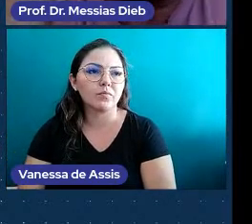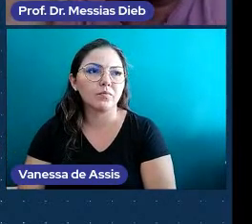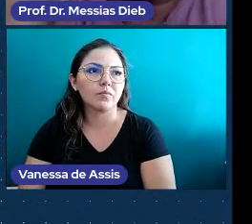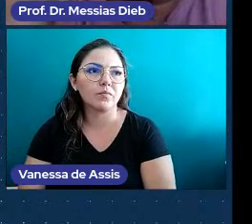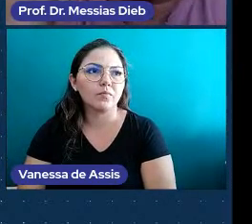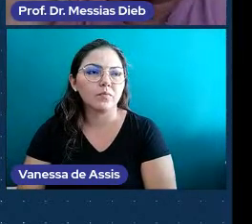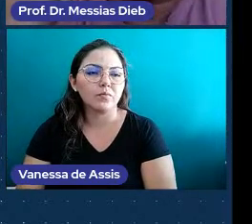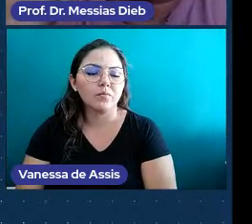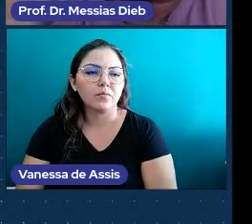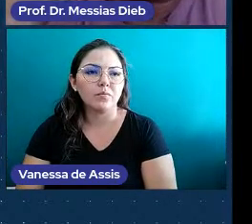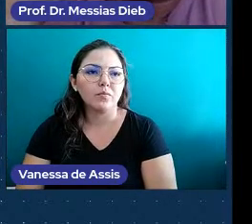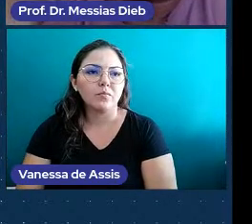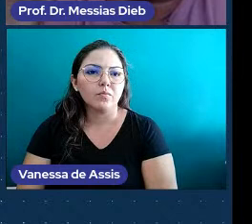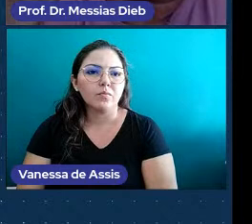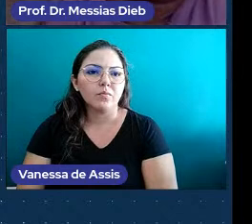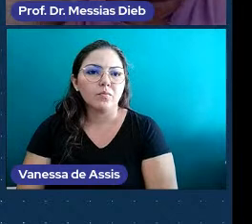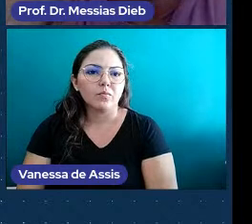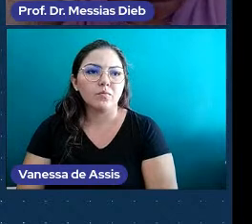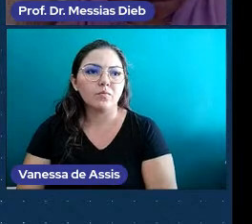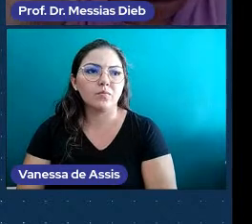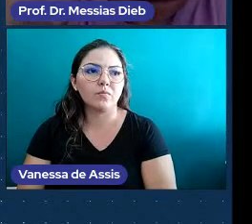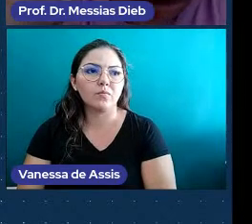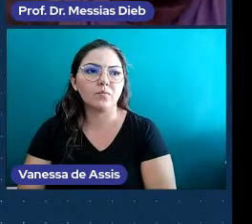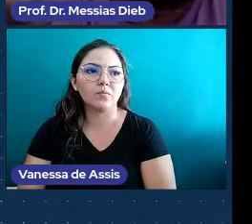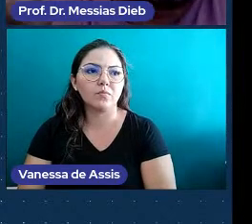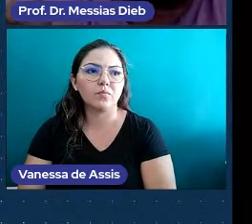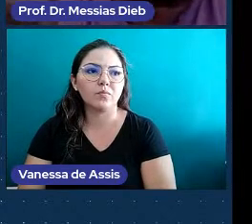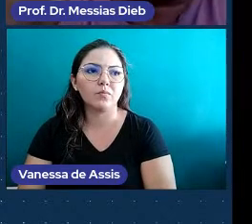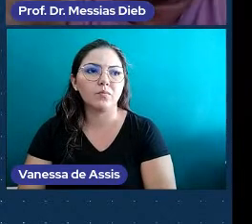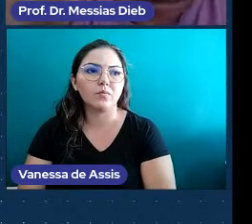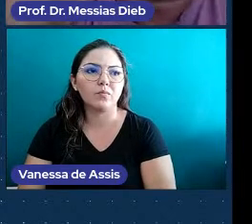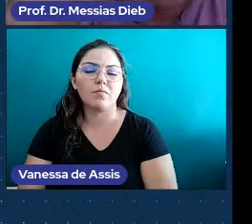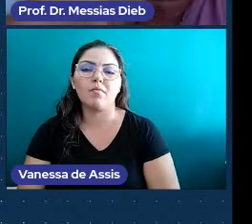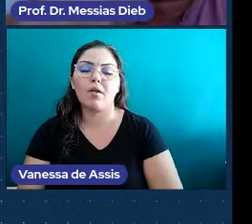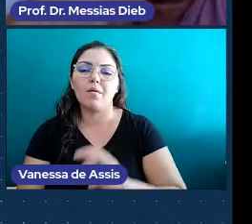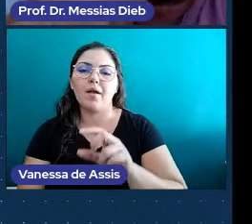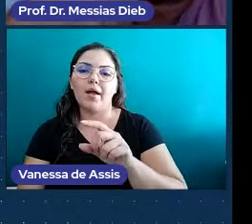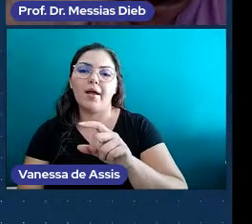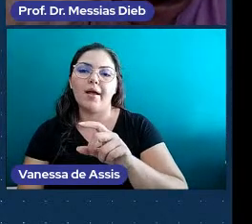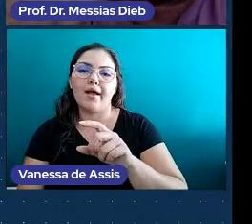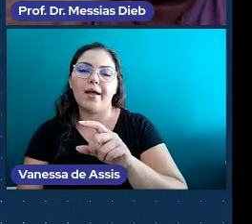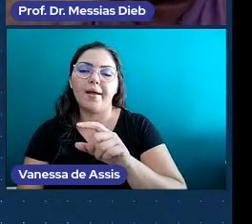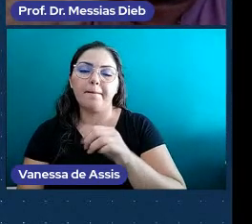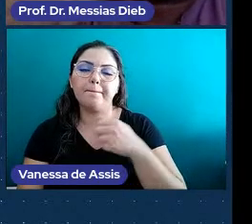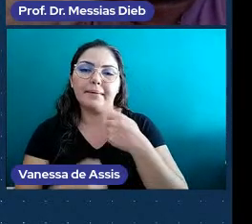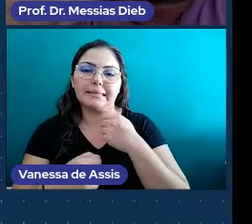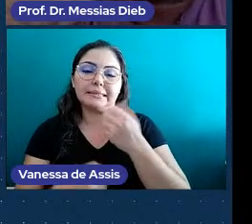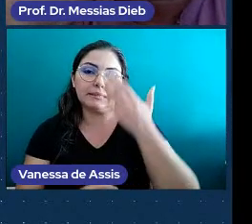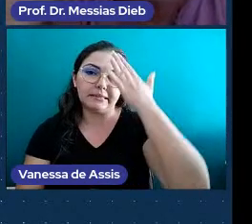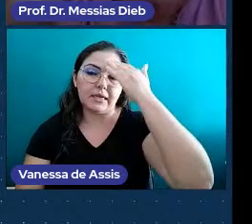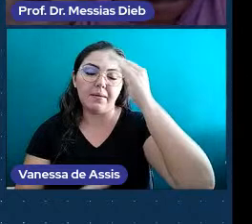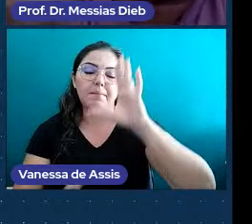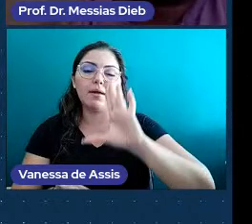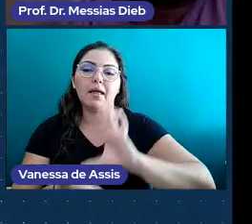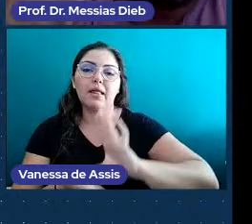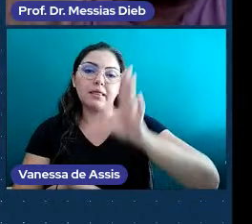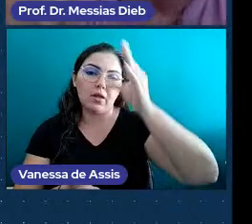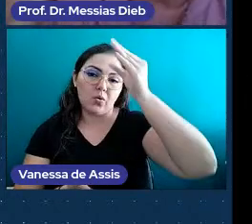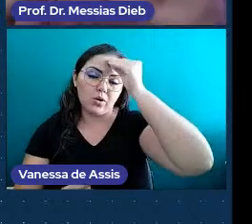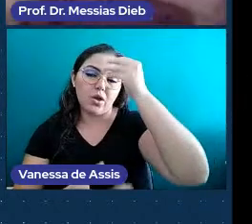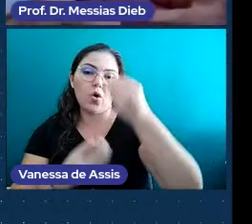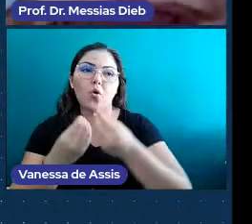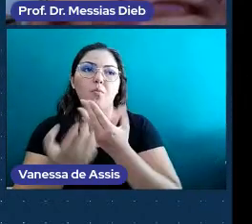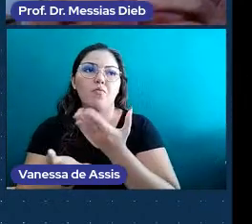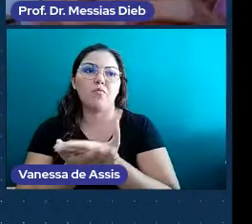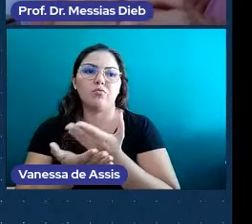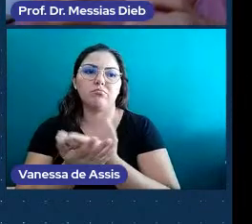claro, né, qual é a perspectiva teórica que vai me ajudar a estudar esse tema.